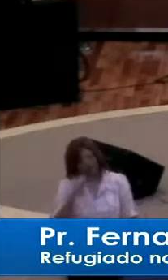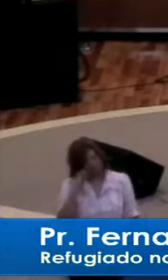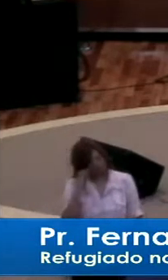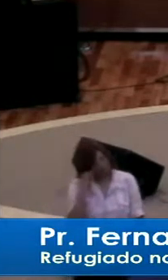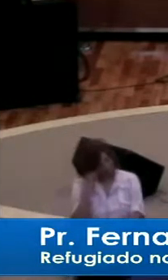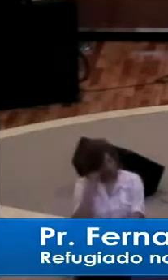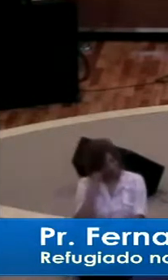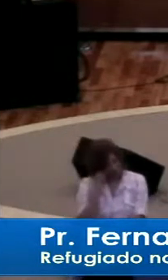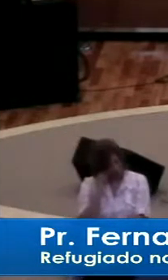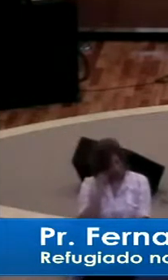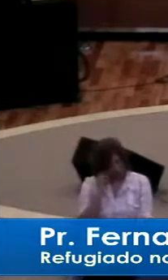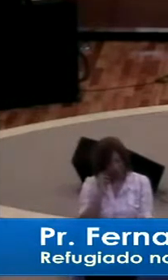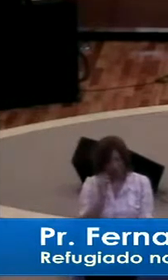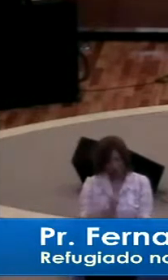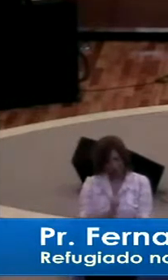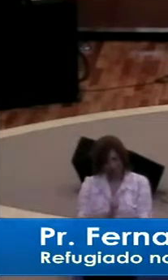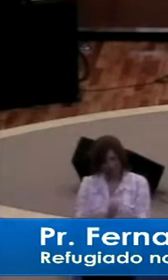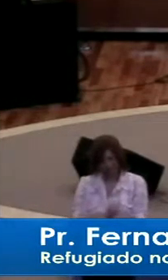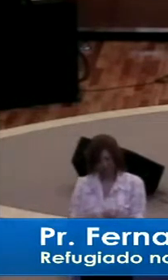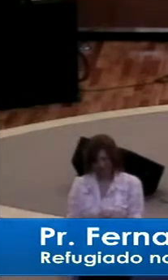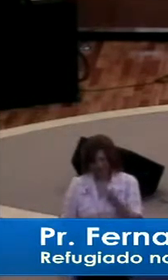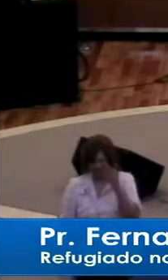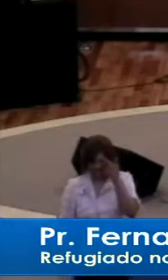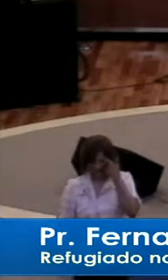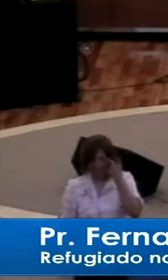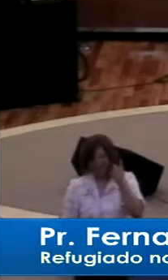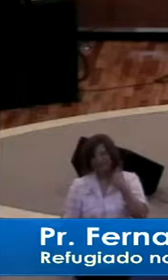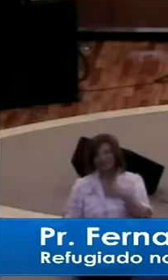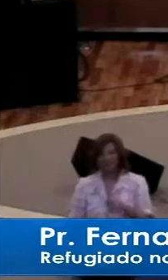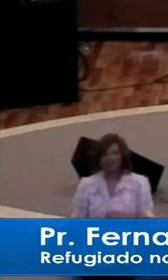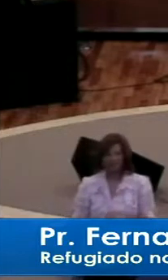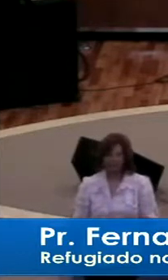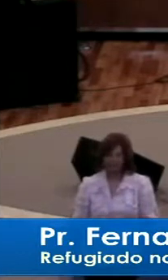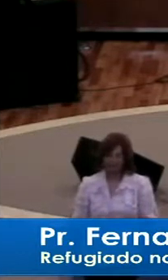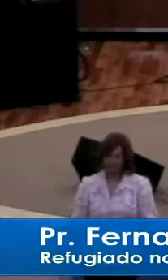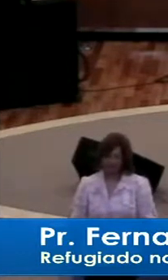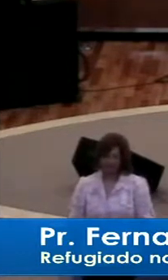E no meio, acho que eu até contei aqui, se contei, me perdoe.